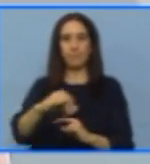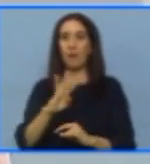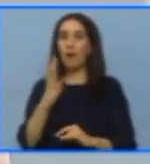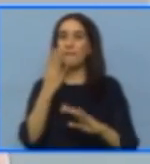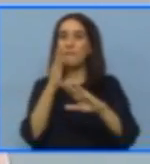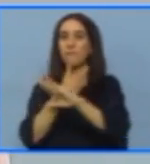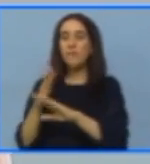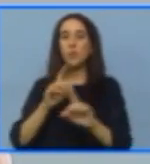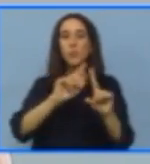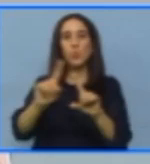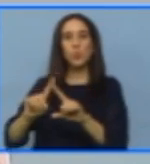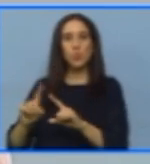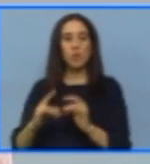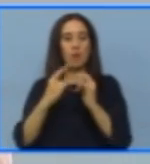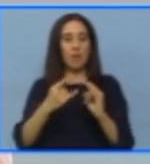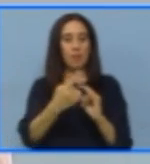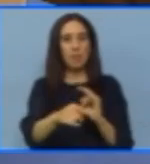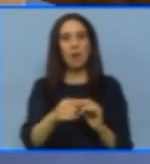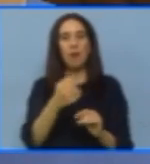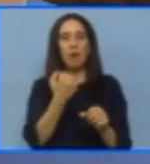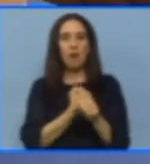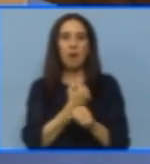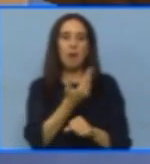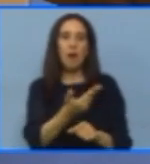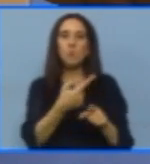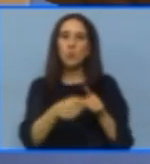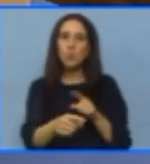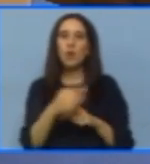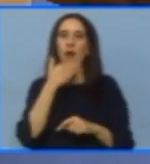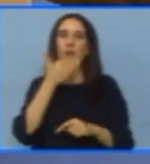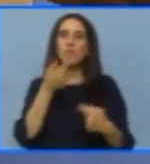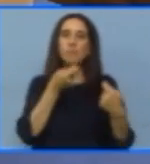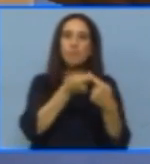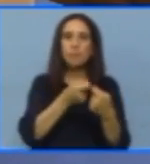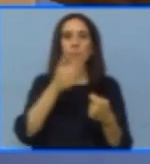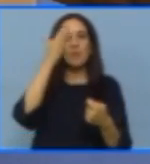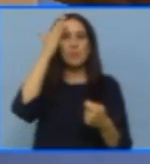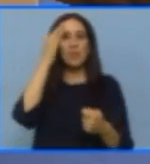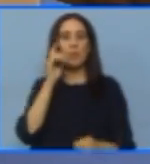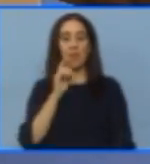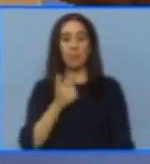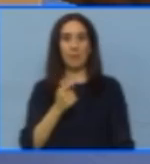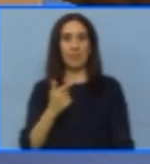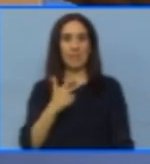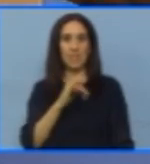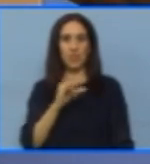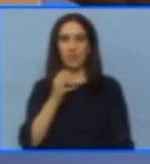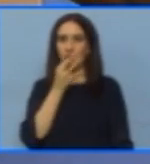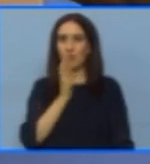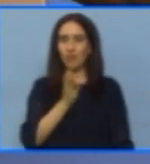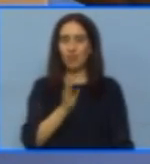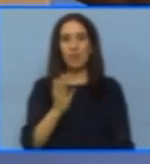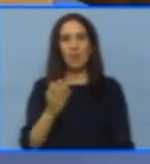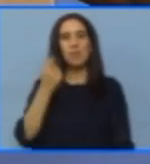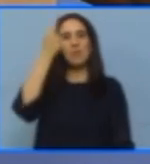diferentes, cada campo tem uma oferta diferente, adequada à idade e adequada ao tal imaginário que a Beatriz falava, que é a história que cobre